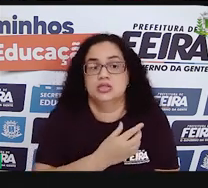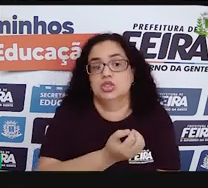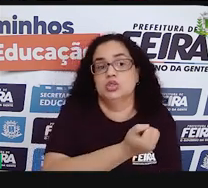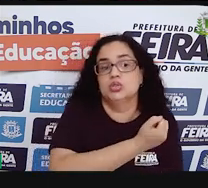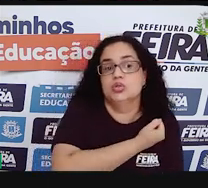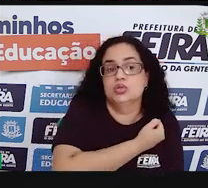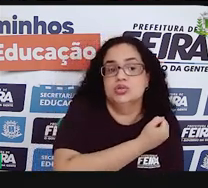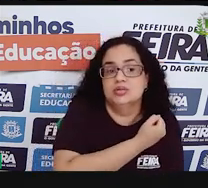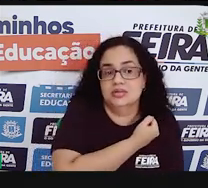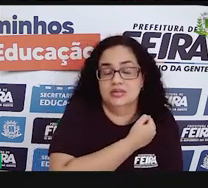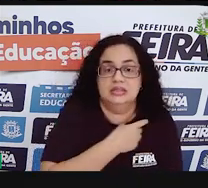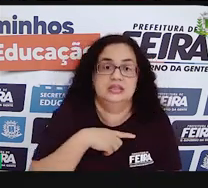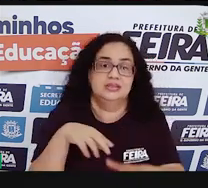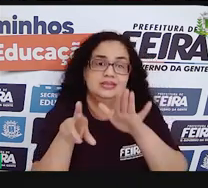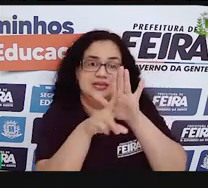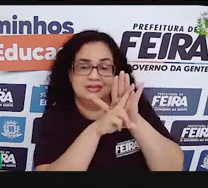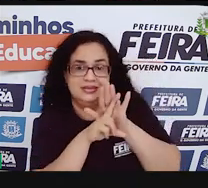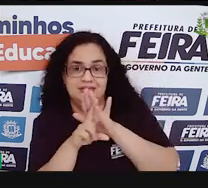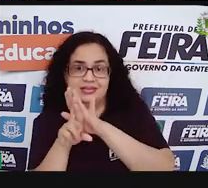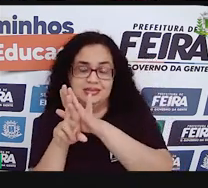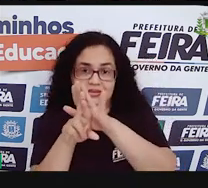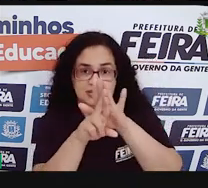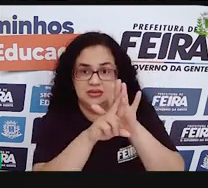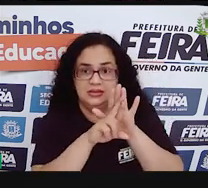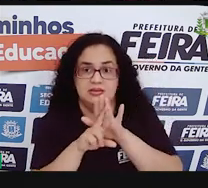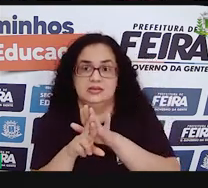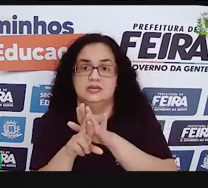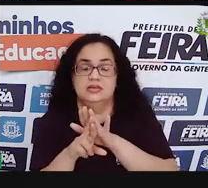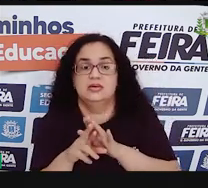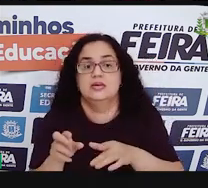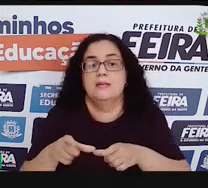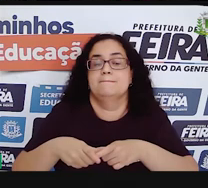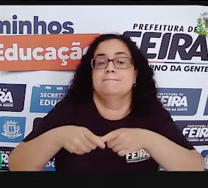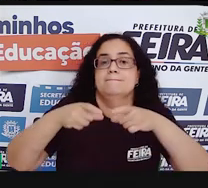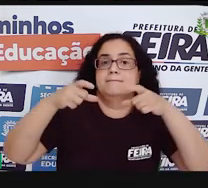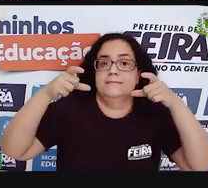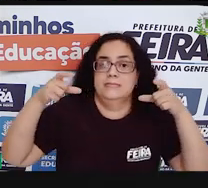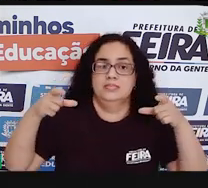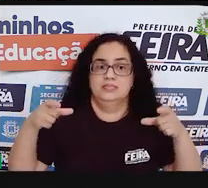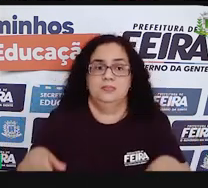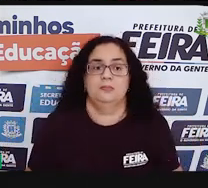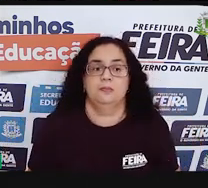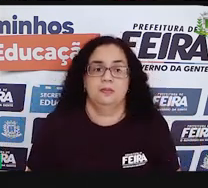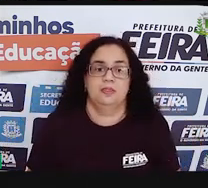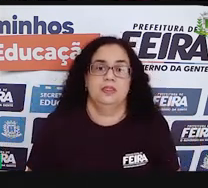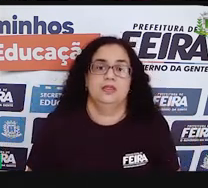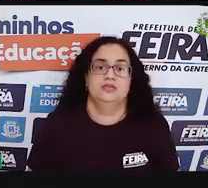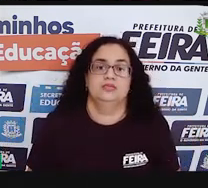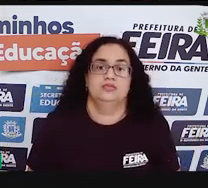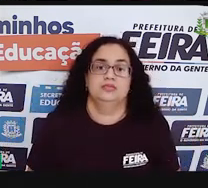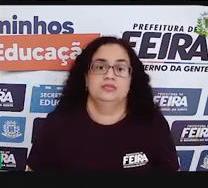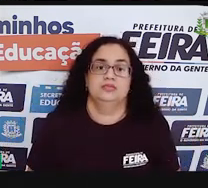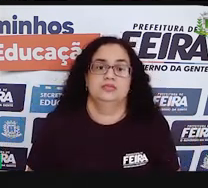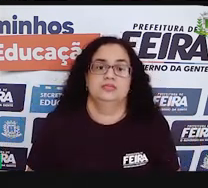que está sendo representado. Então, uma fatia maior representa um número maior.